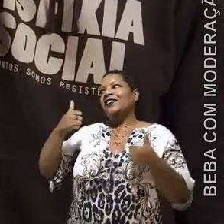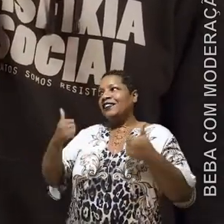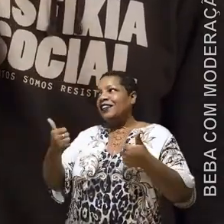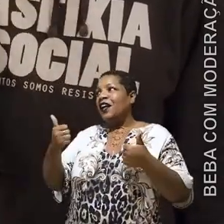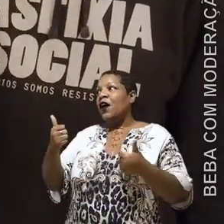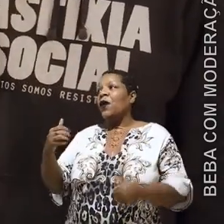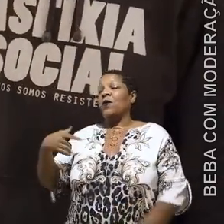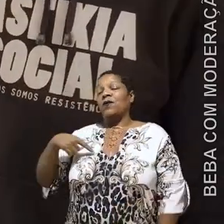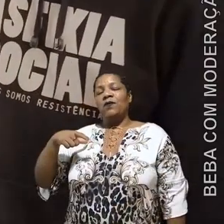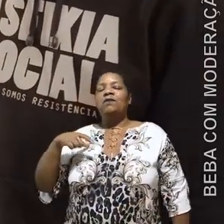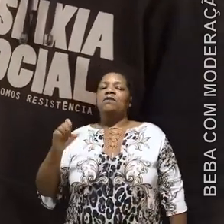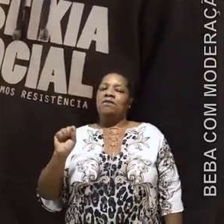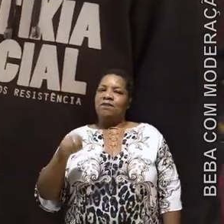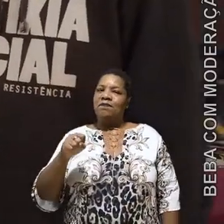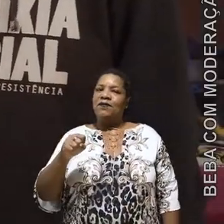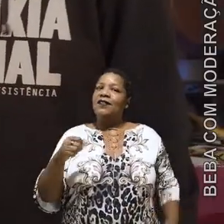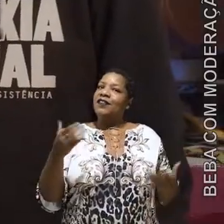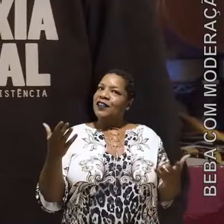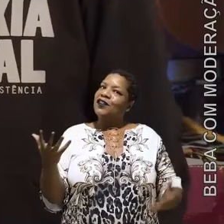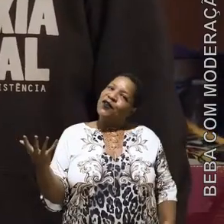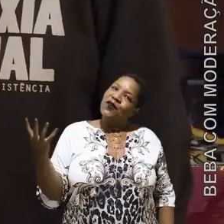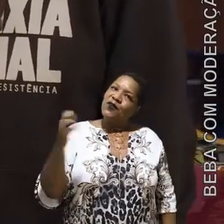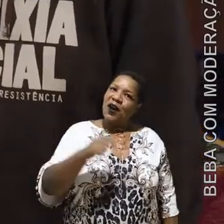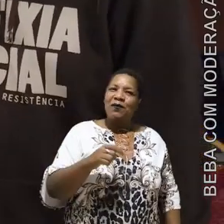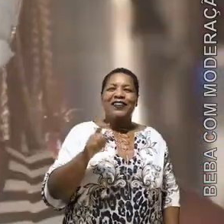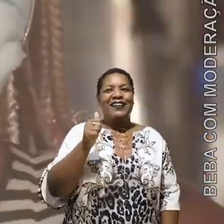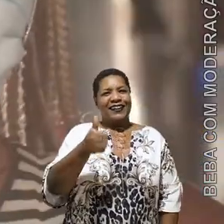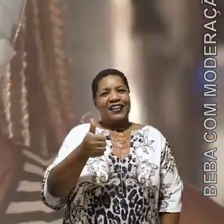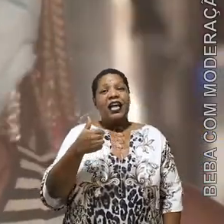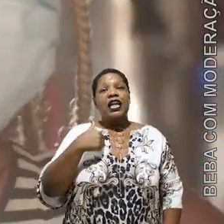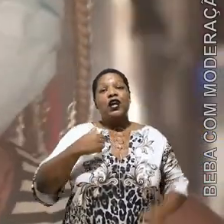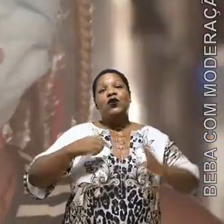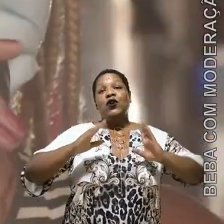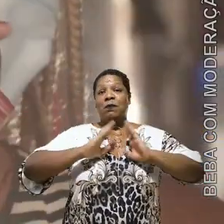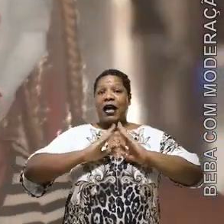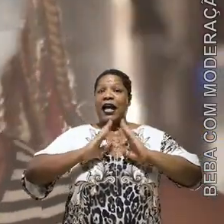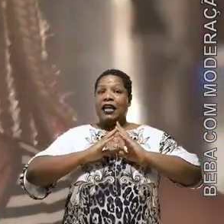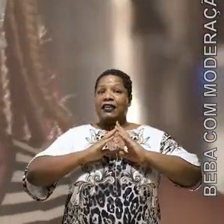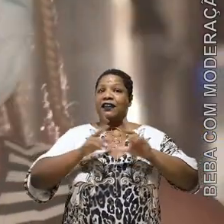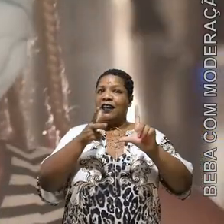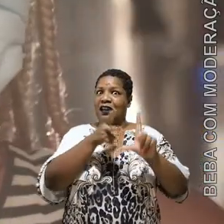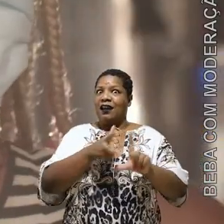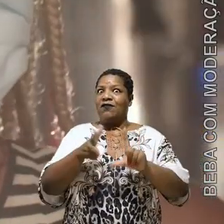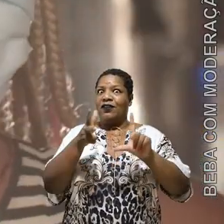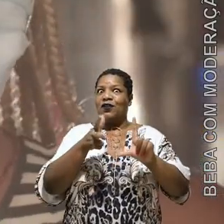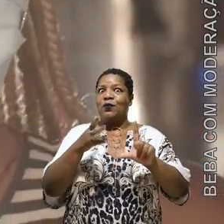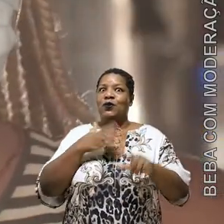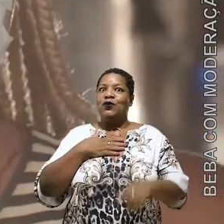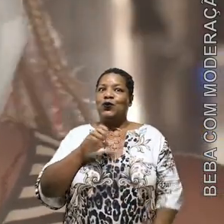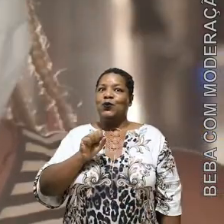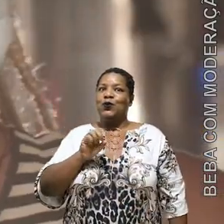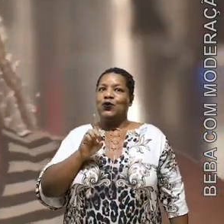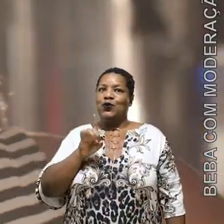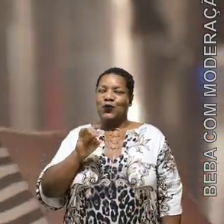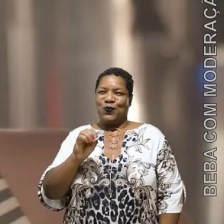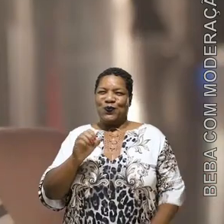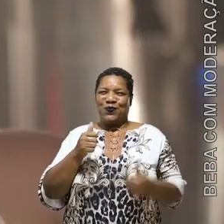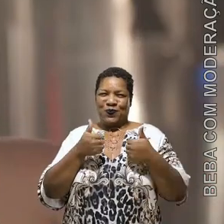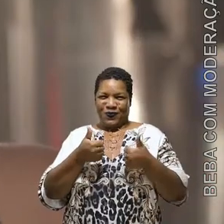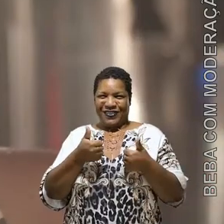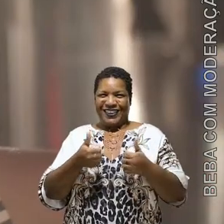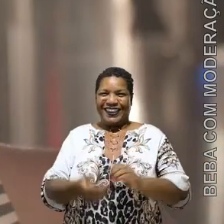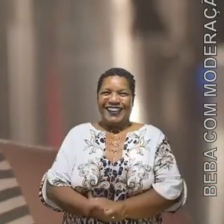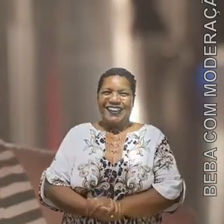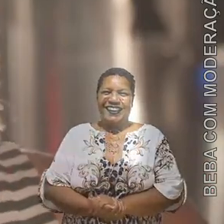máscara tá certa Google Muito obrigado pela presença na favela Sounds É uma honra para a gente é muito orgulho né e é isso